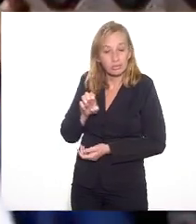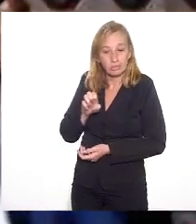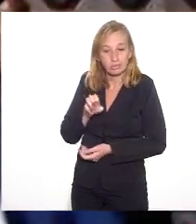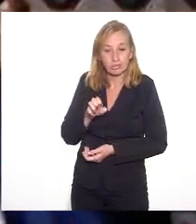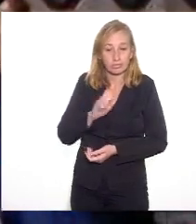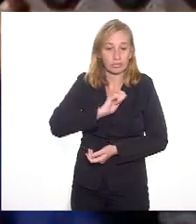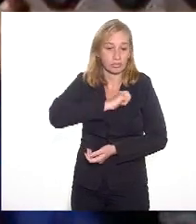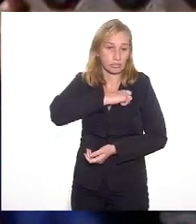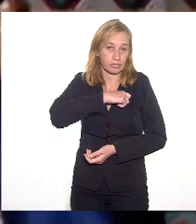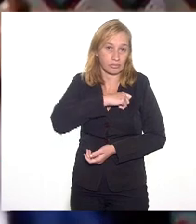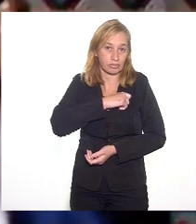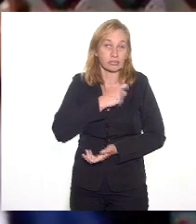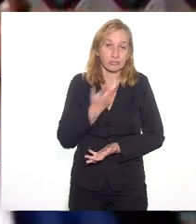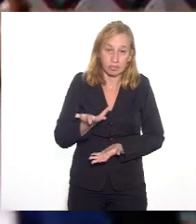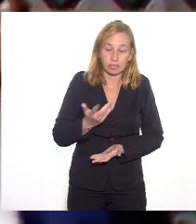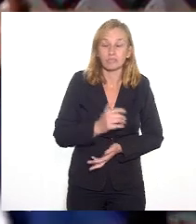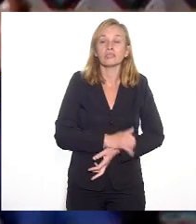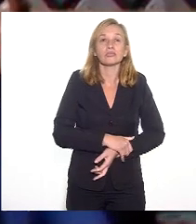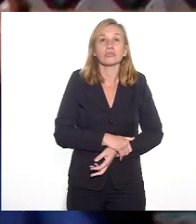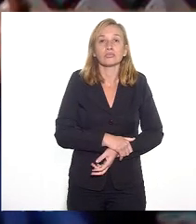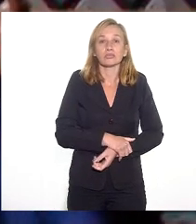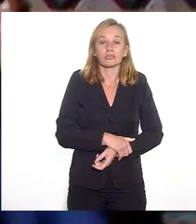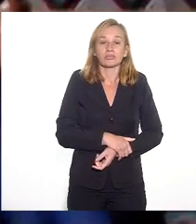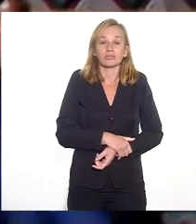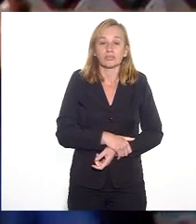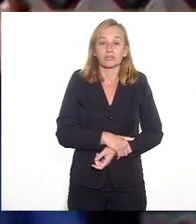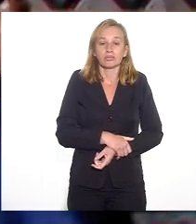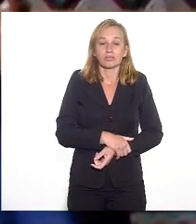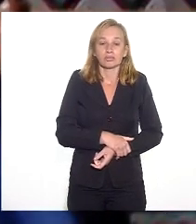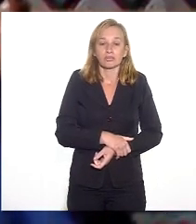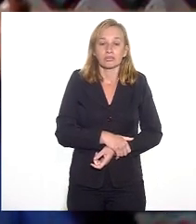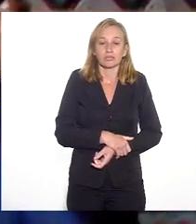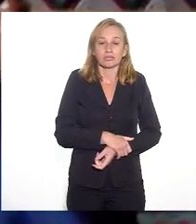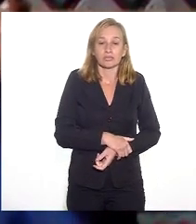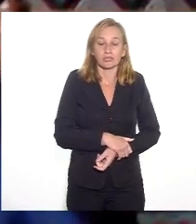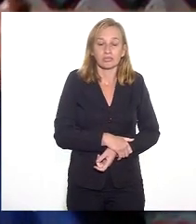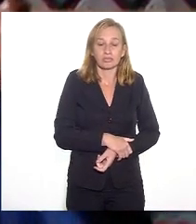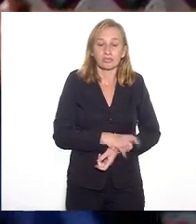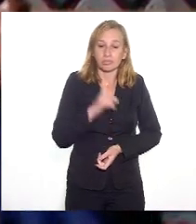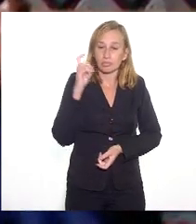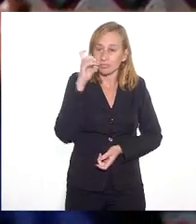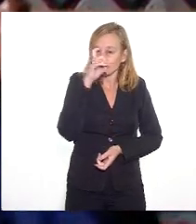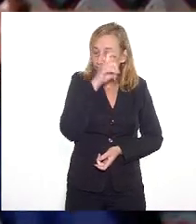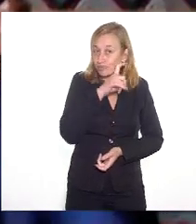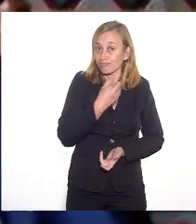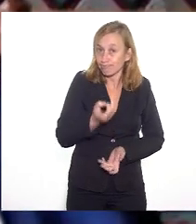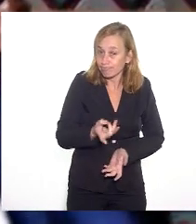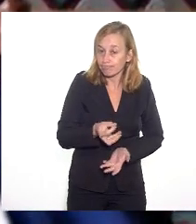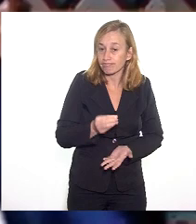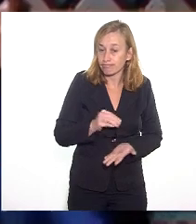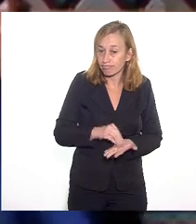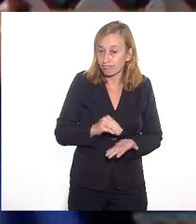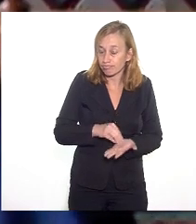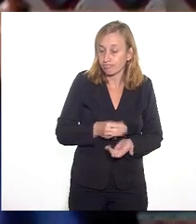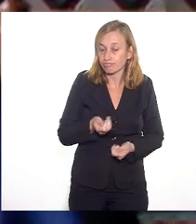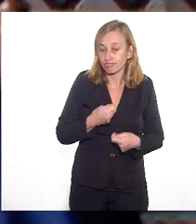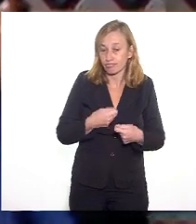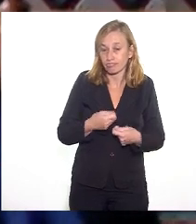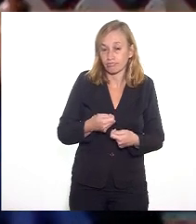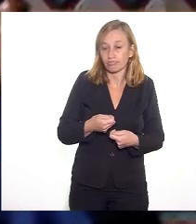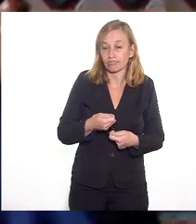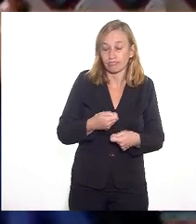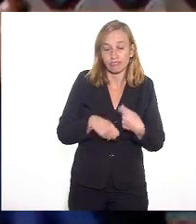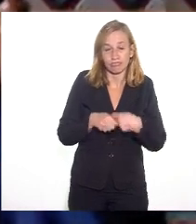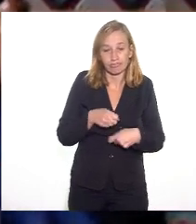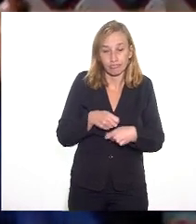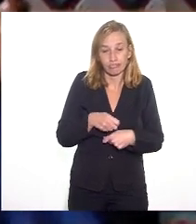fiscal ainda impõe, né, para nós essa camisa de força, uma desgovernança, uma entrega do futuro do Estado